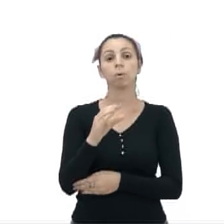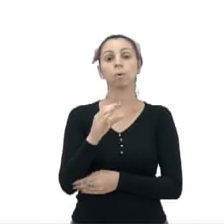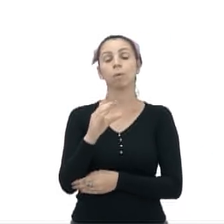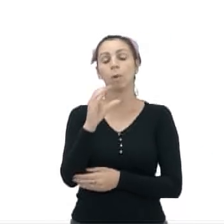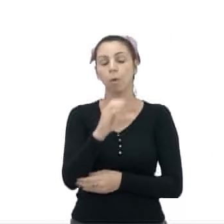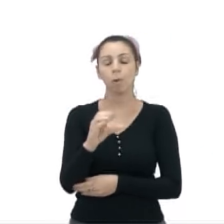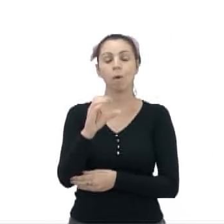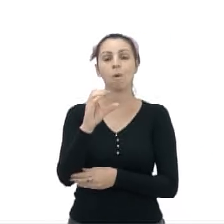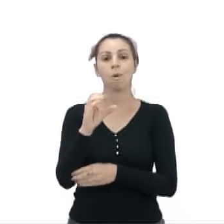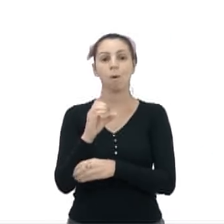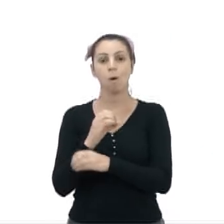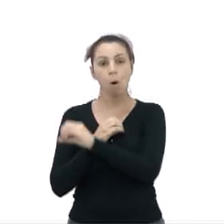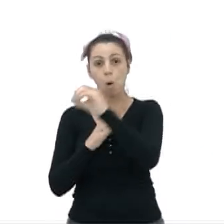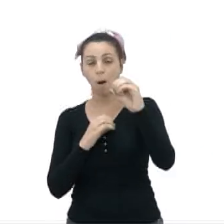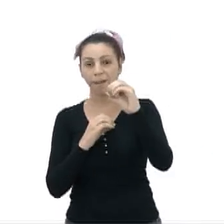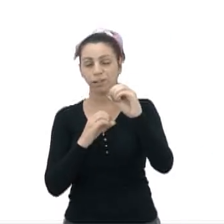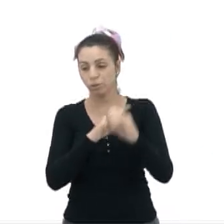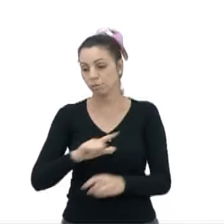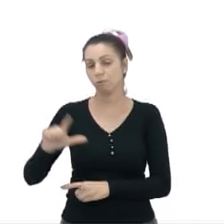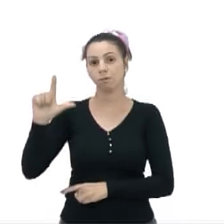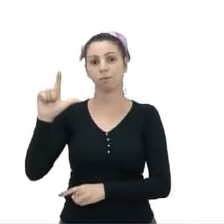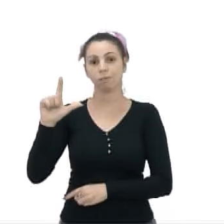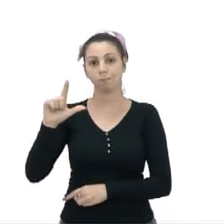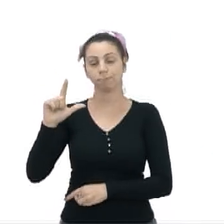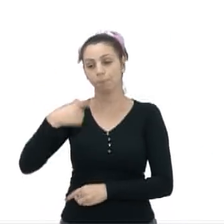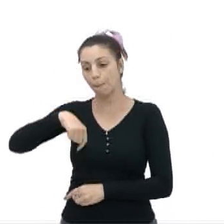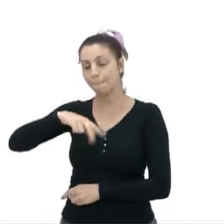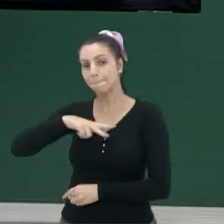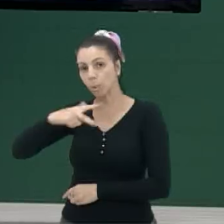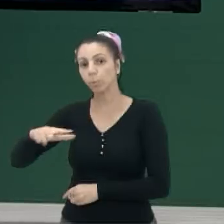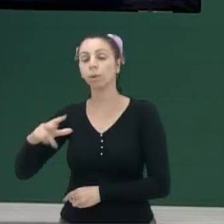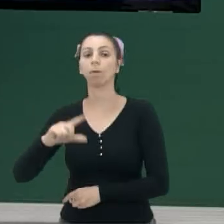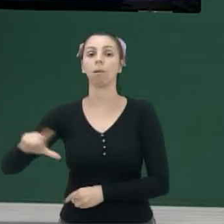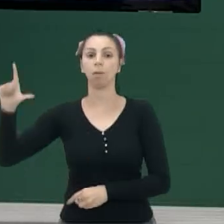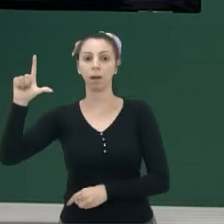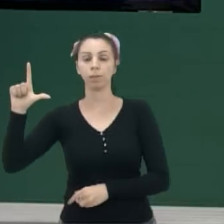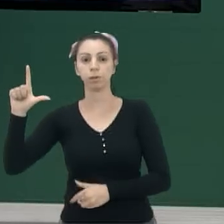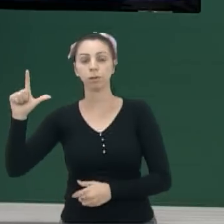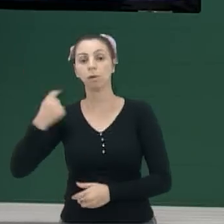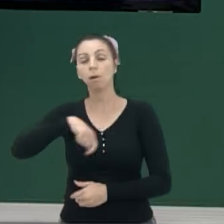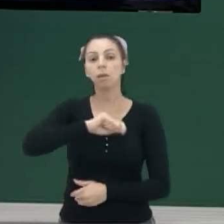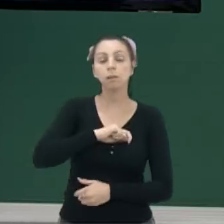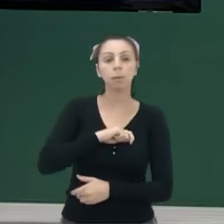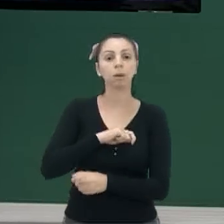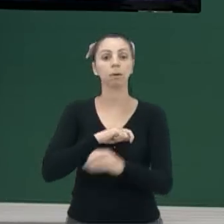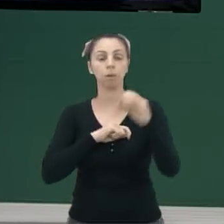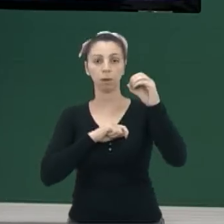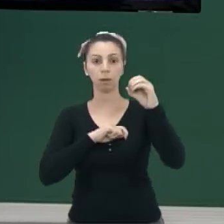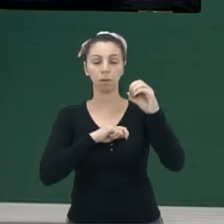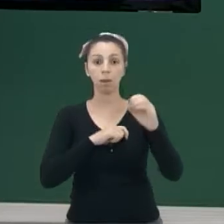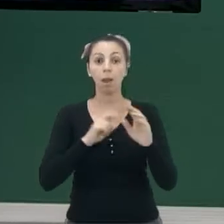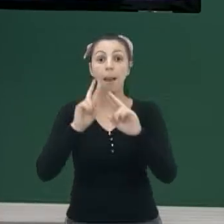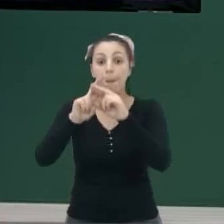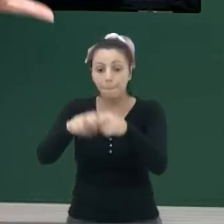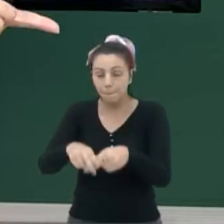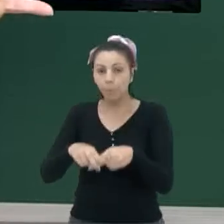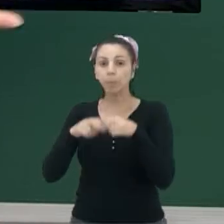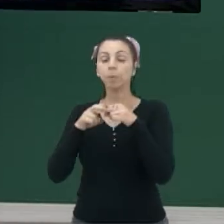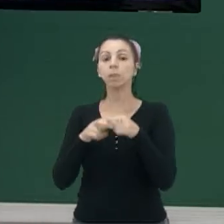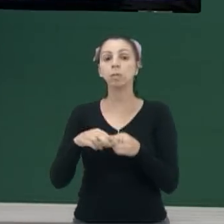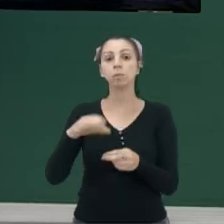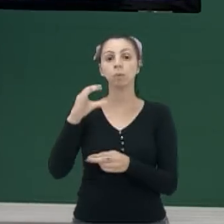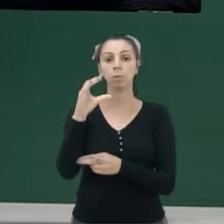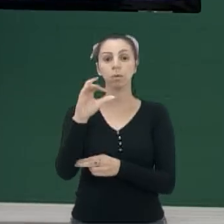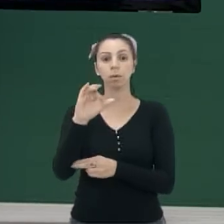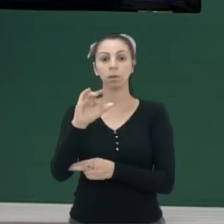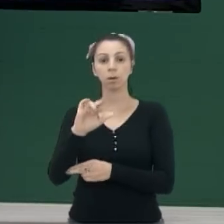Então ela vai para a direção oposta. Por isso que Cristóvão Colombo chega à América. Em vez dele ir para leste, ele foi para o oeste